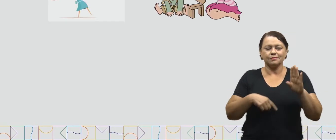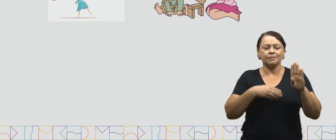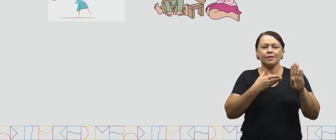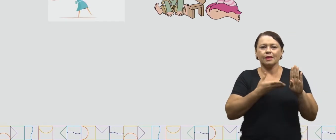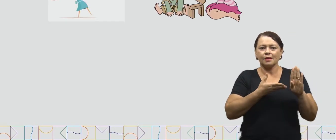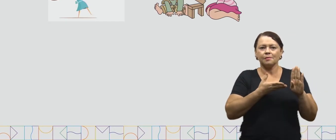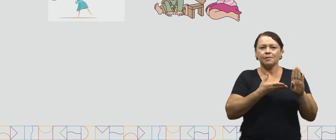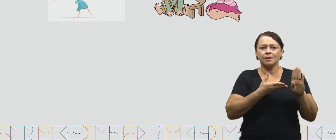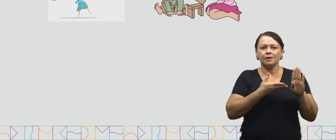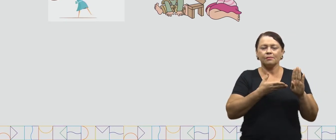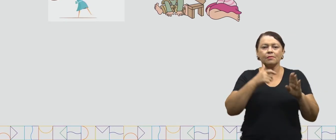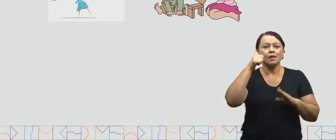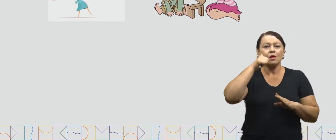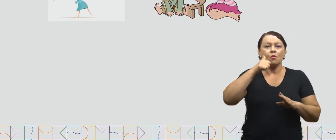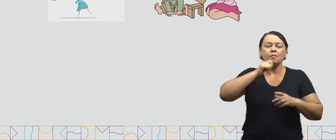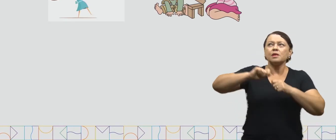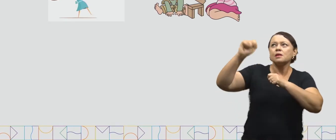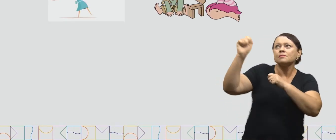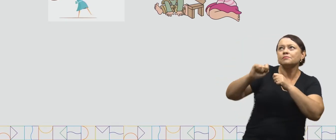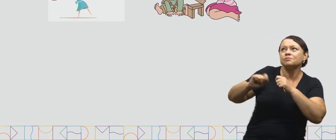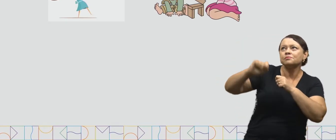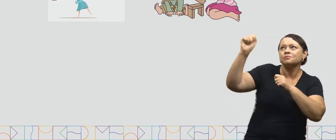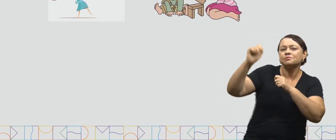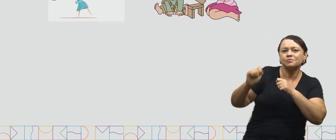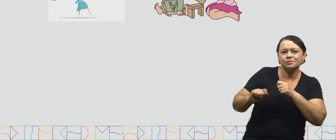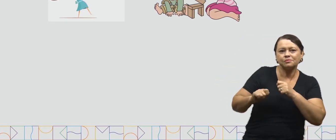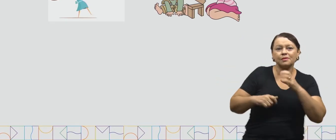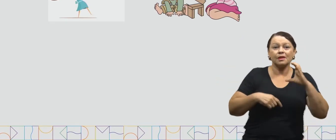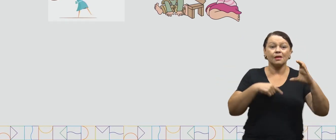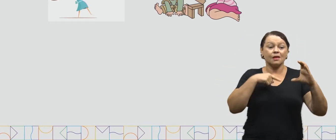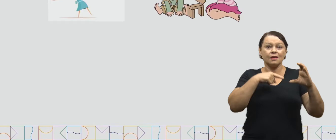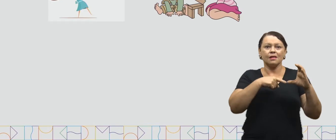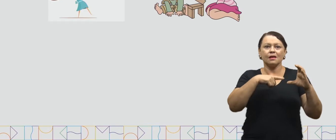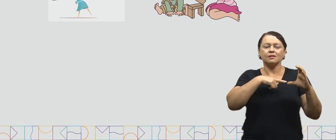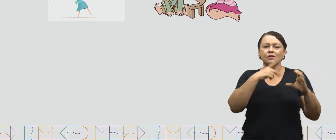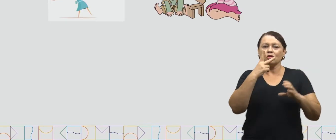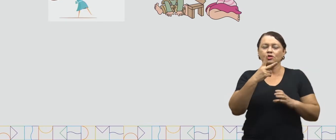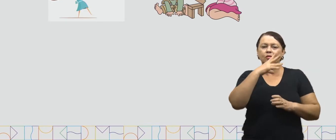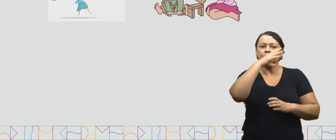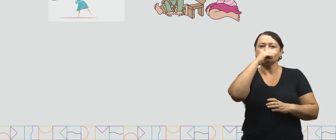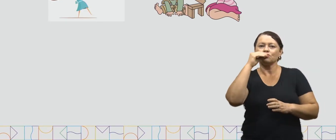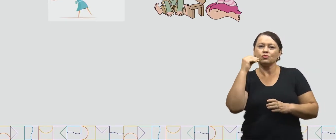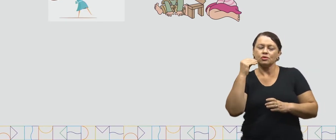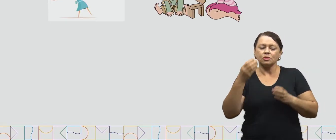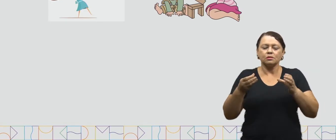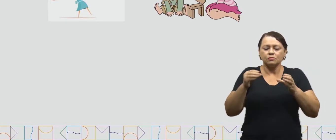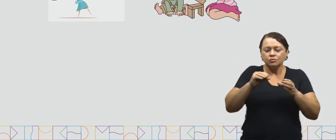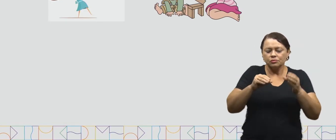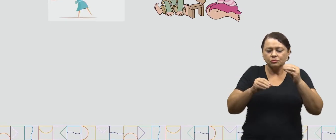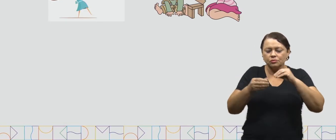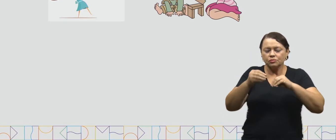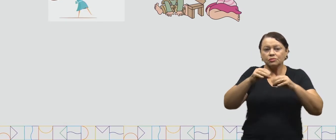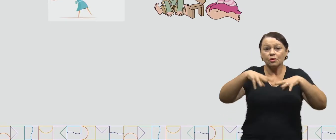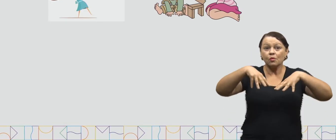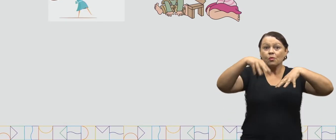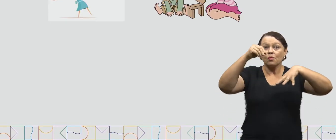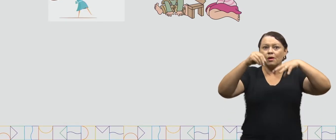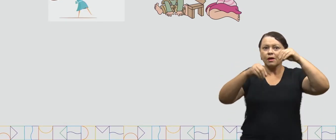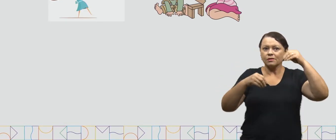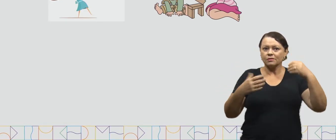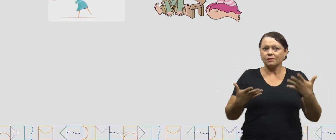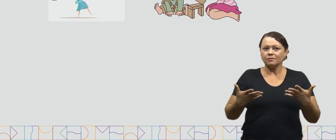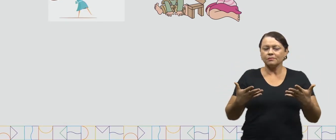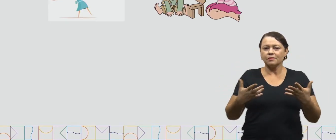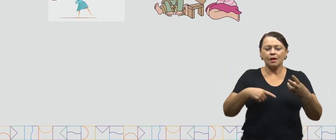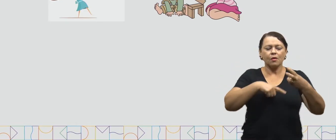temos uma menina e sua pipa e na alternativa C nós temos duas crianças montando um castelo. Qual